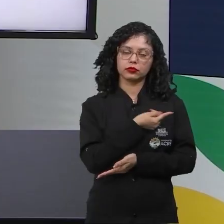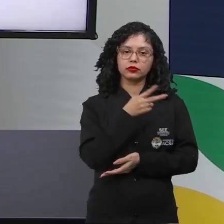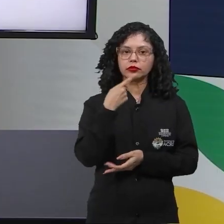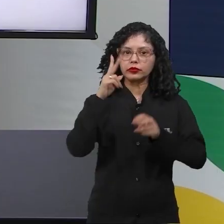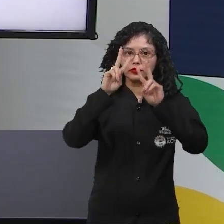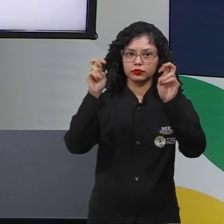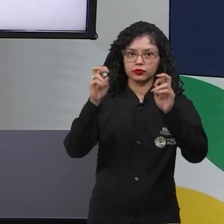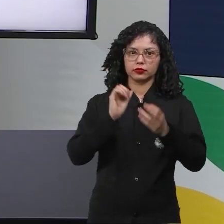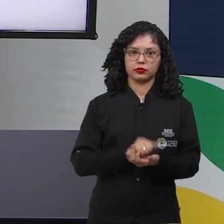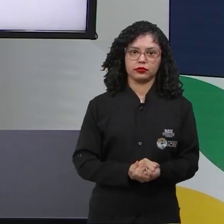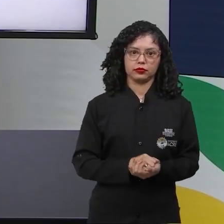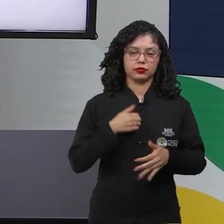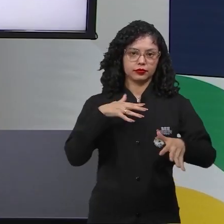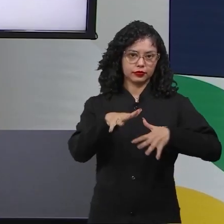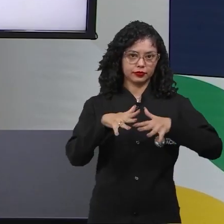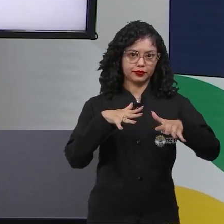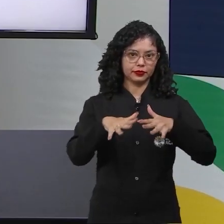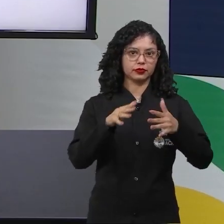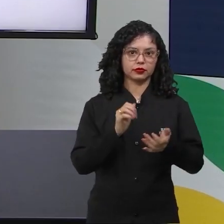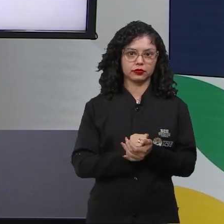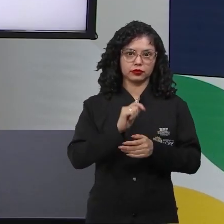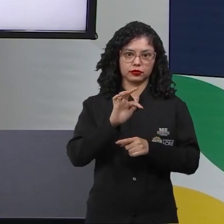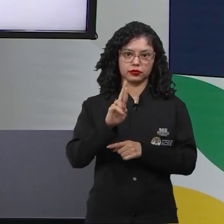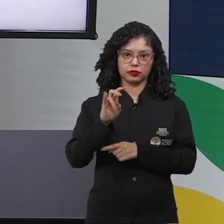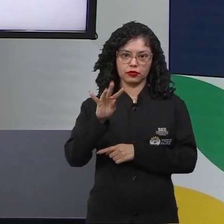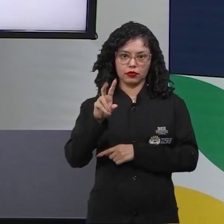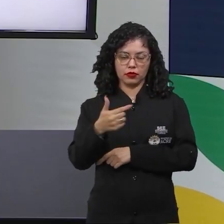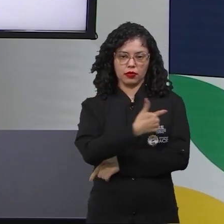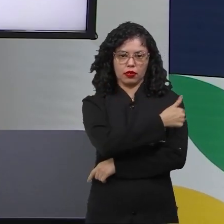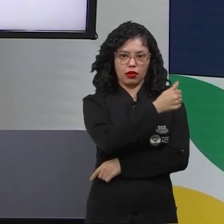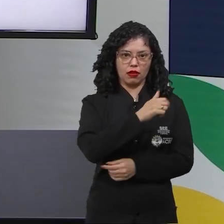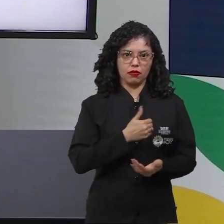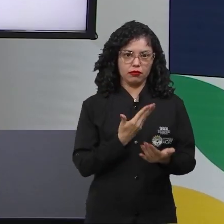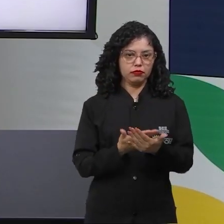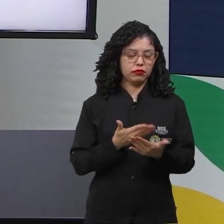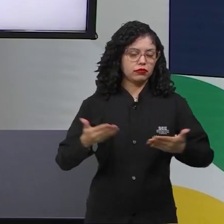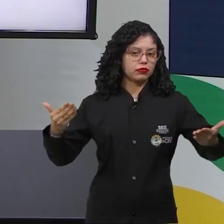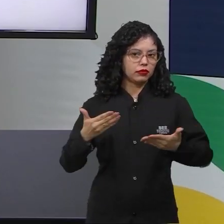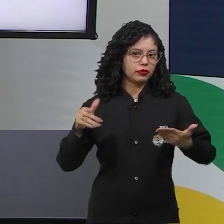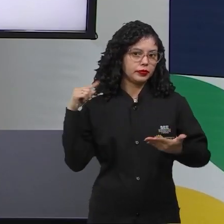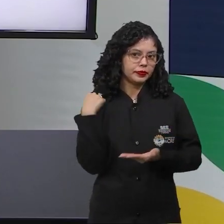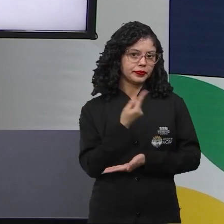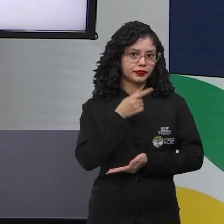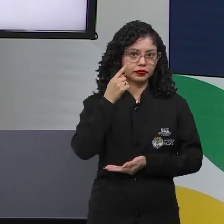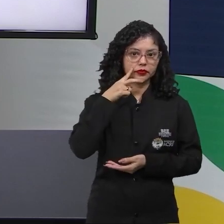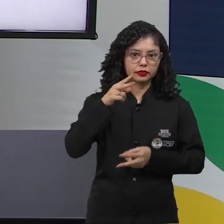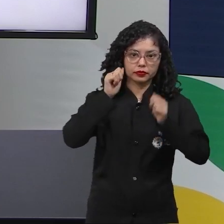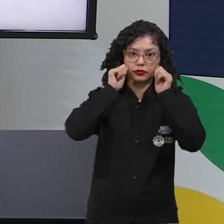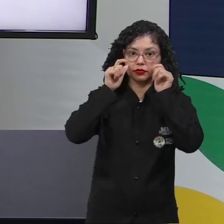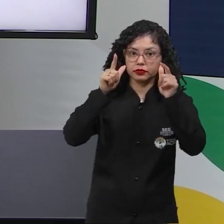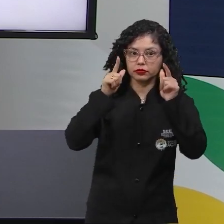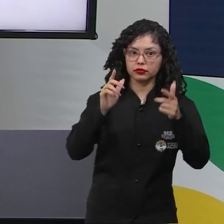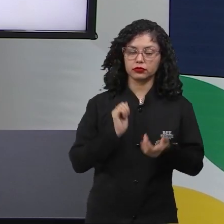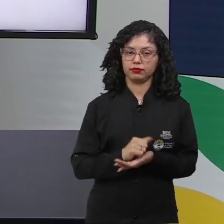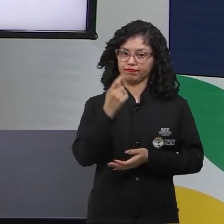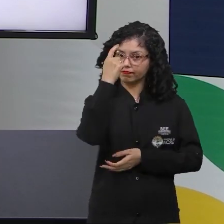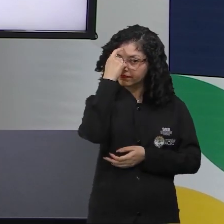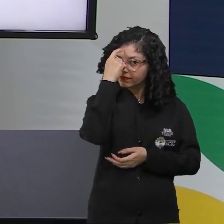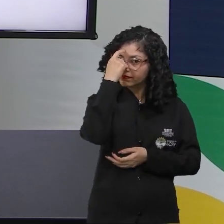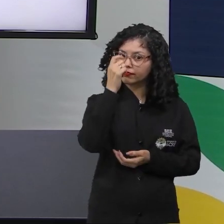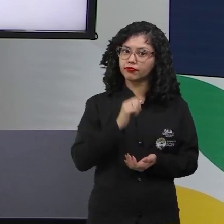falando sobre o movimento anti-vacina. Nessa aula, pessoal, eu quero que você preste atenção,